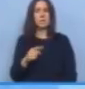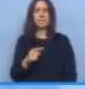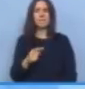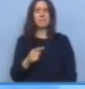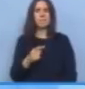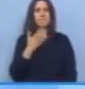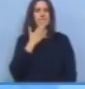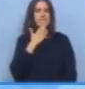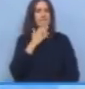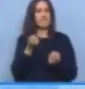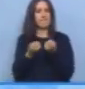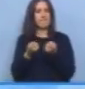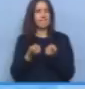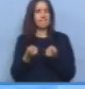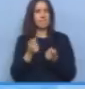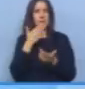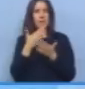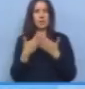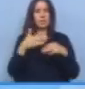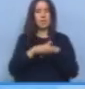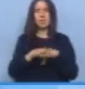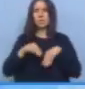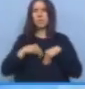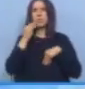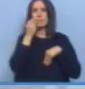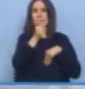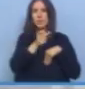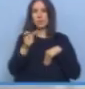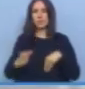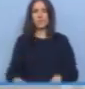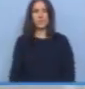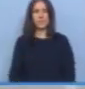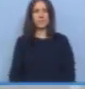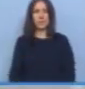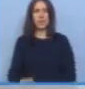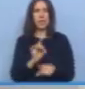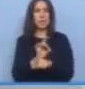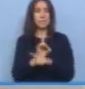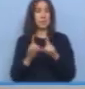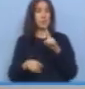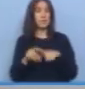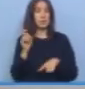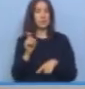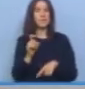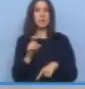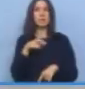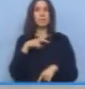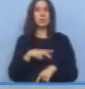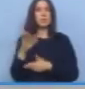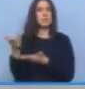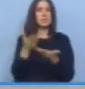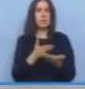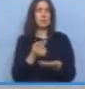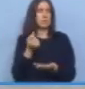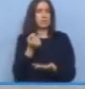conseguido organizar de forma a integrar e acolher estas pessoas? Em relação à questão dos refugiados, o que Portugal recebe é um número